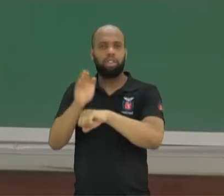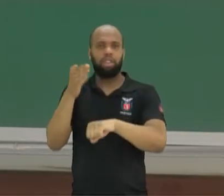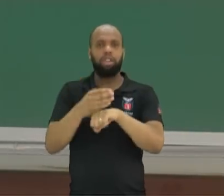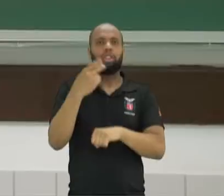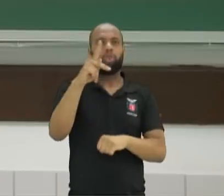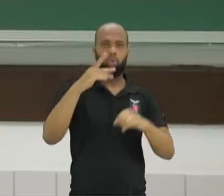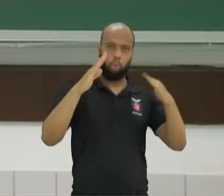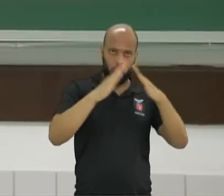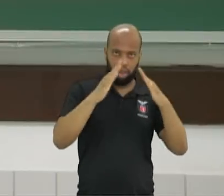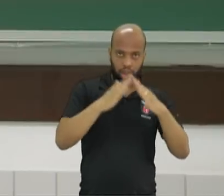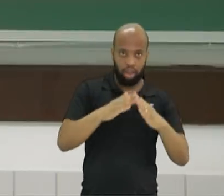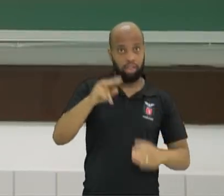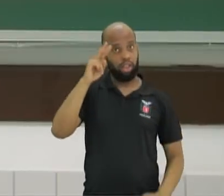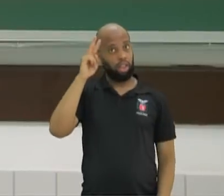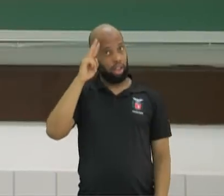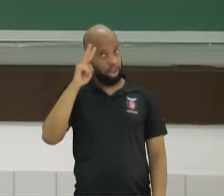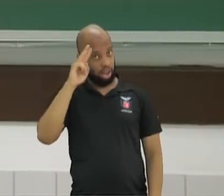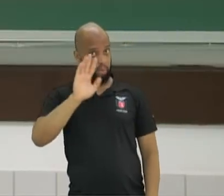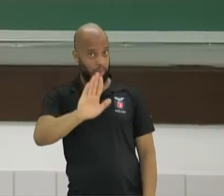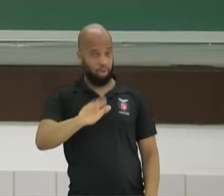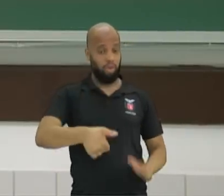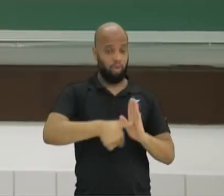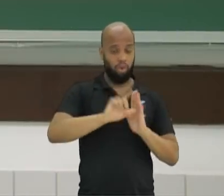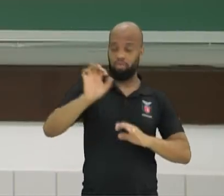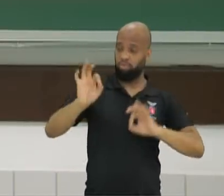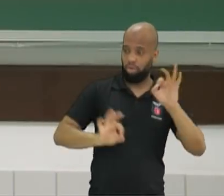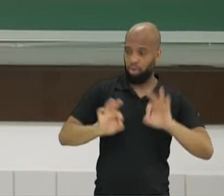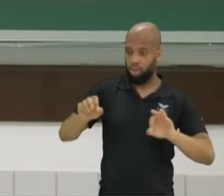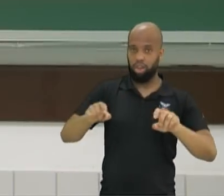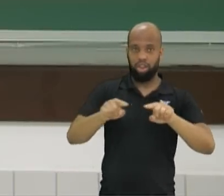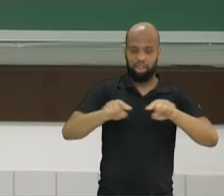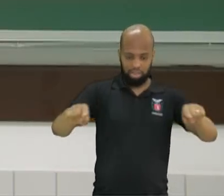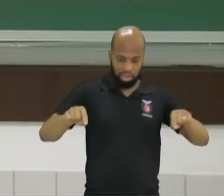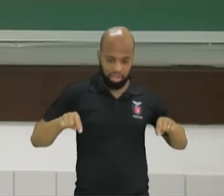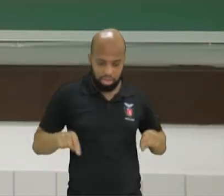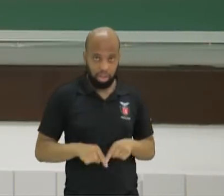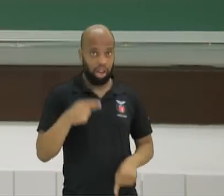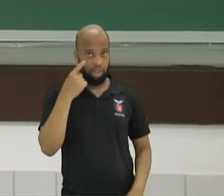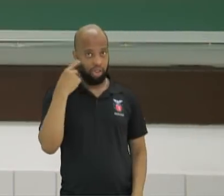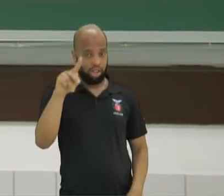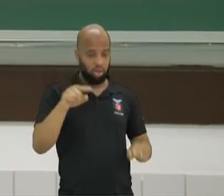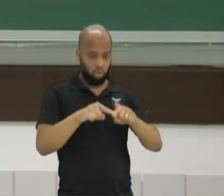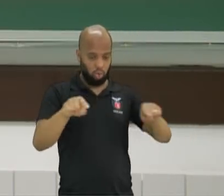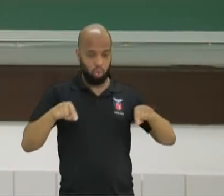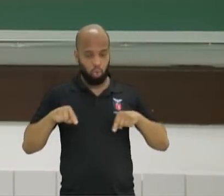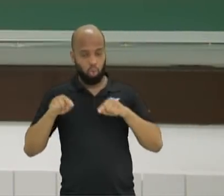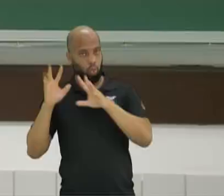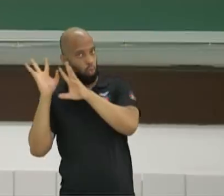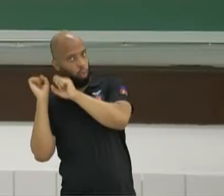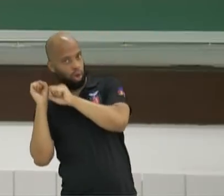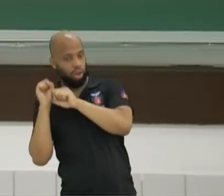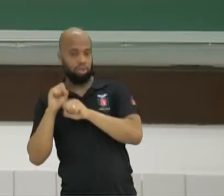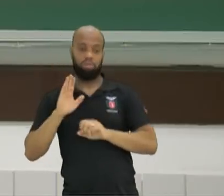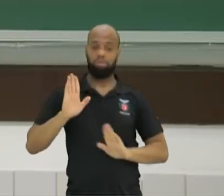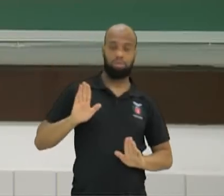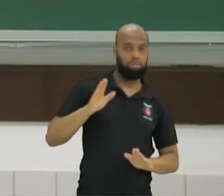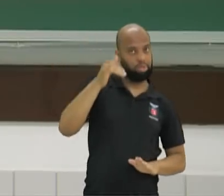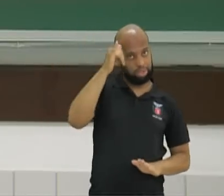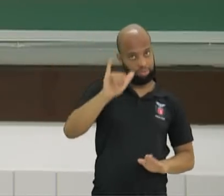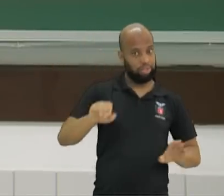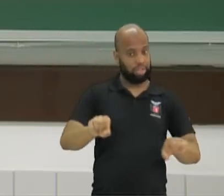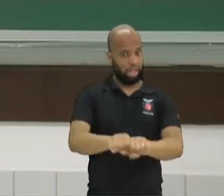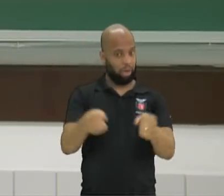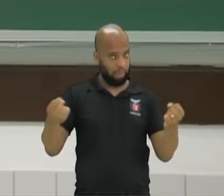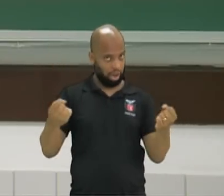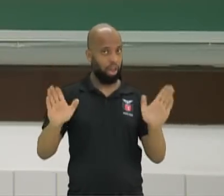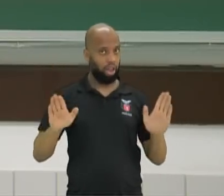tá? Lembre de antes dar uma olhada aí na sala ou no seu quarto se não tem nada que você não acabe batendo e